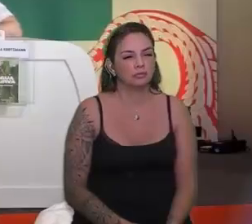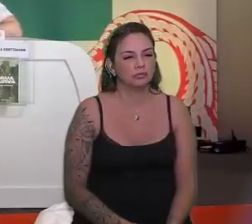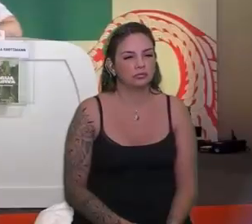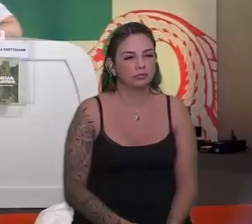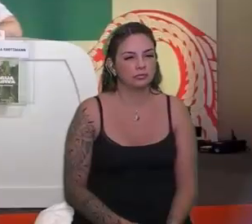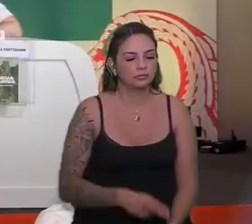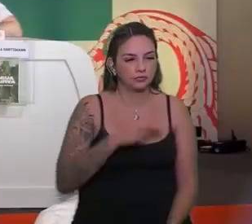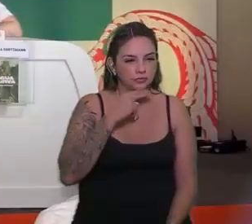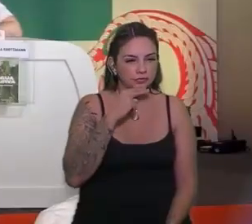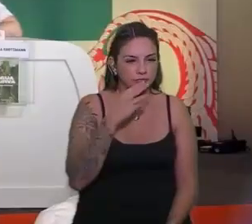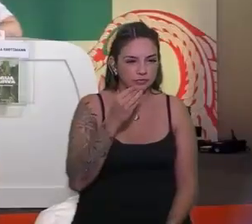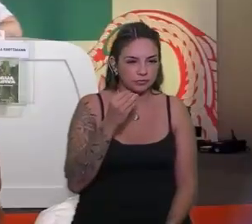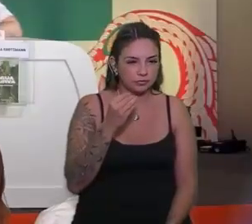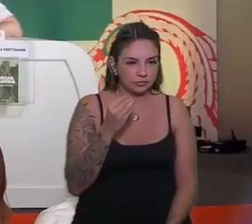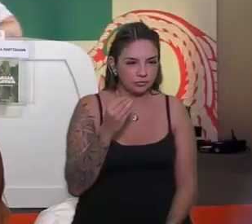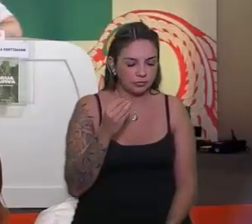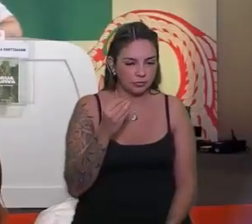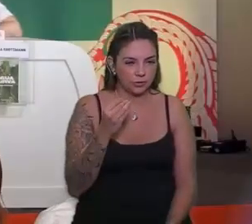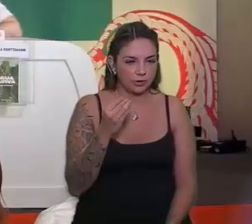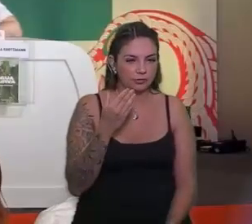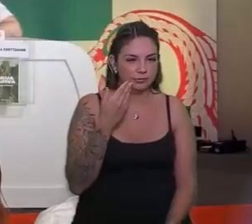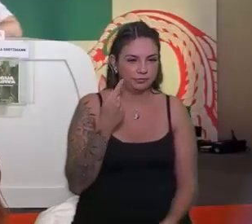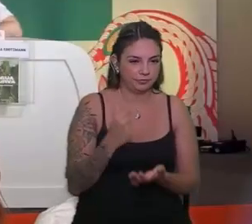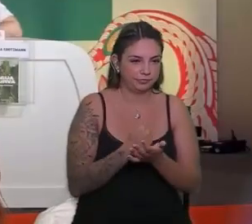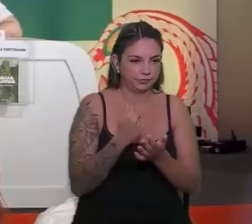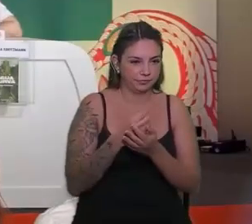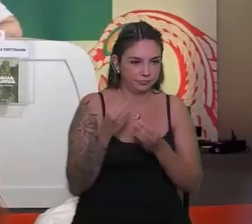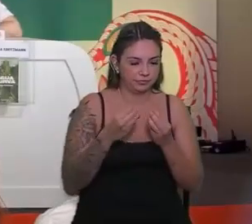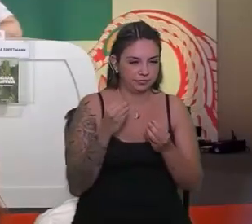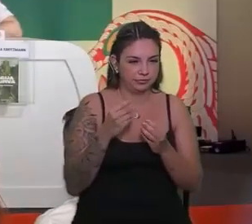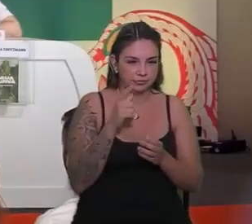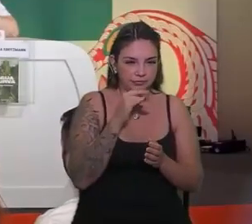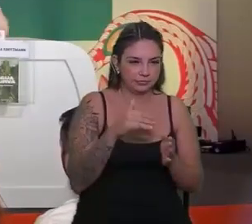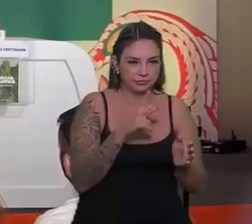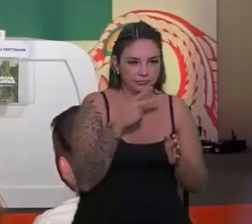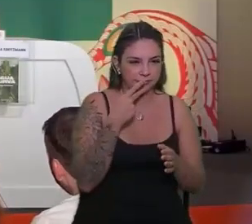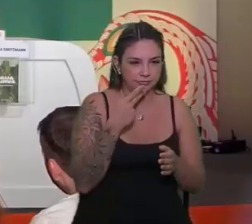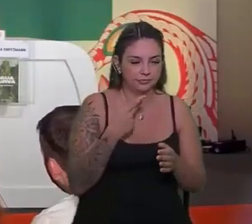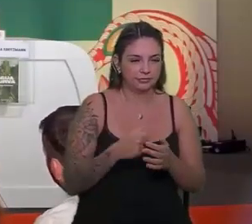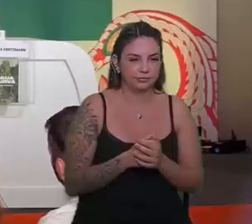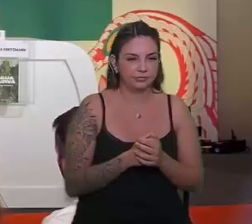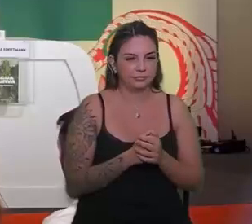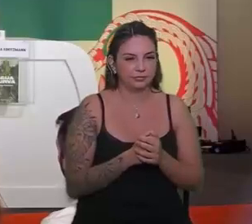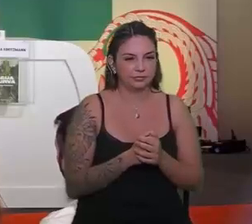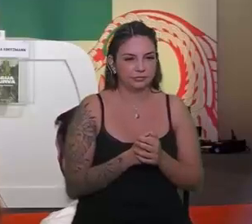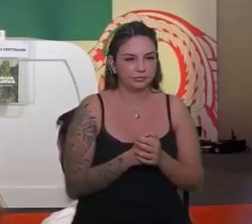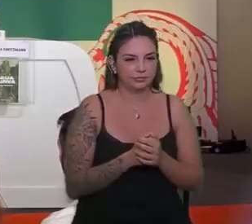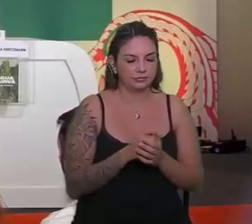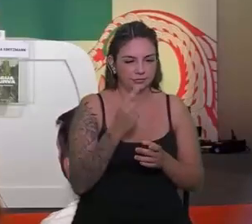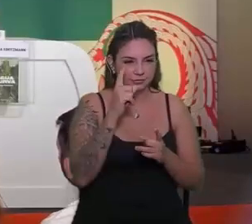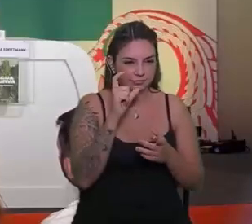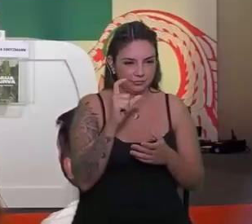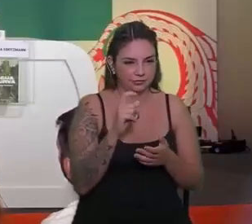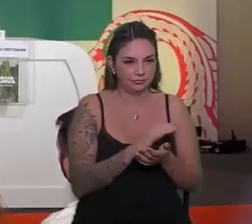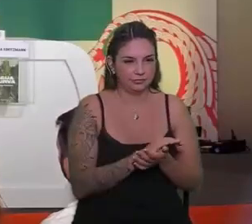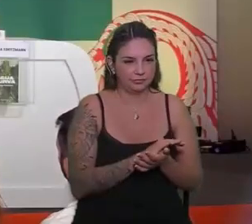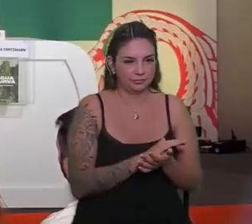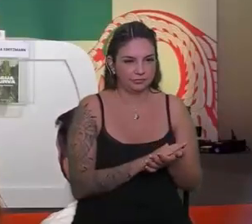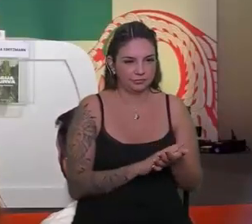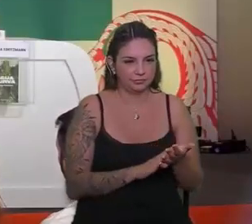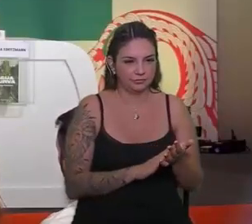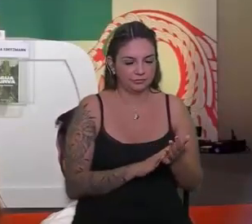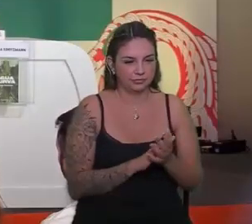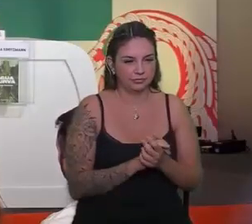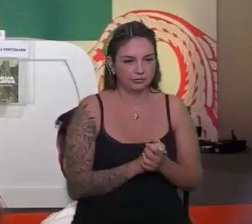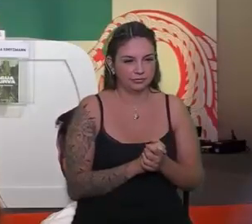Como a minha neta ficou muito intrigada em me perguntando como é que o Rio fala, eu resolvi escolher um trechinho da fala do Rio